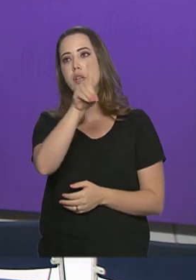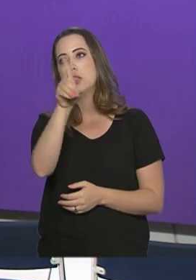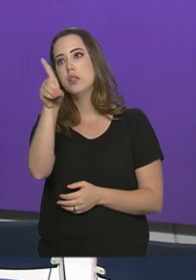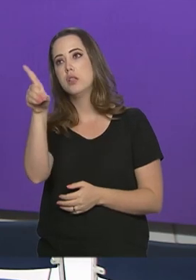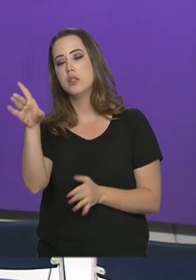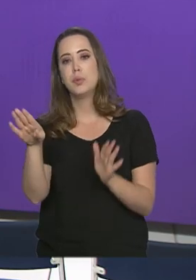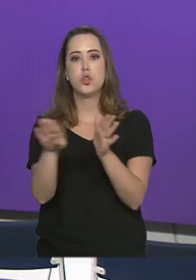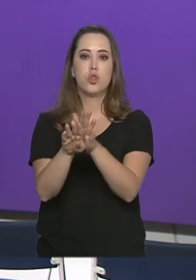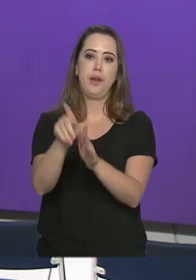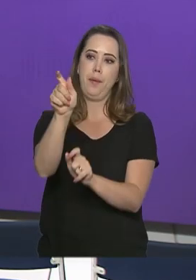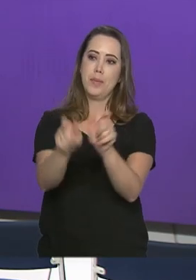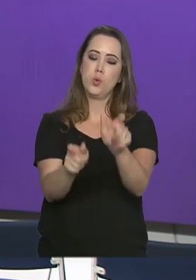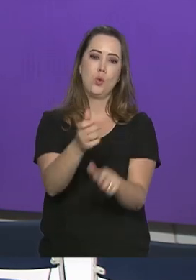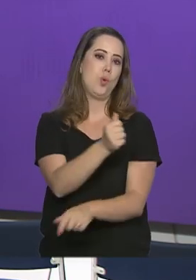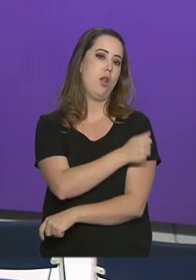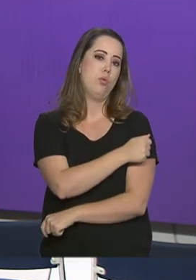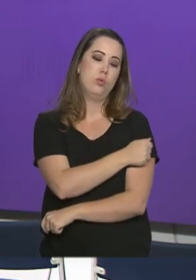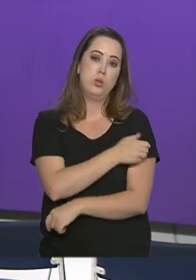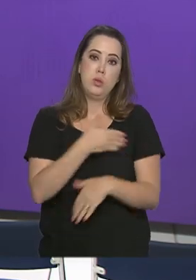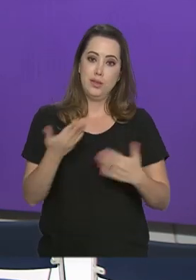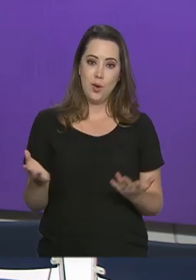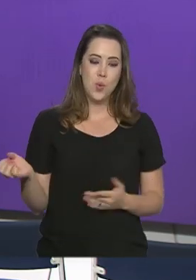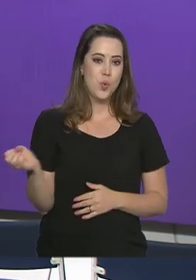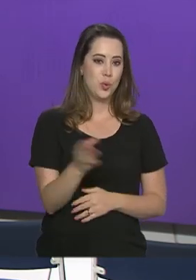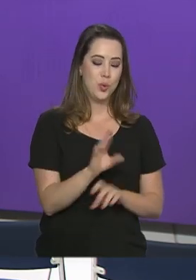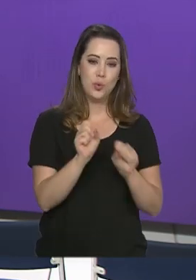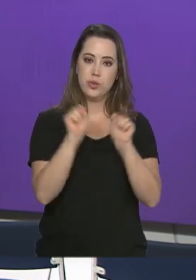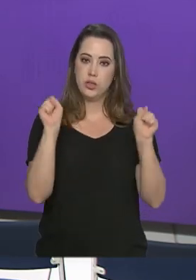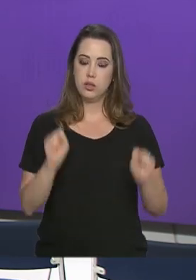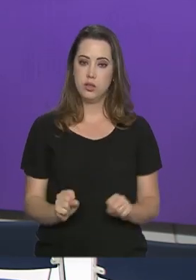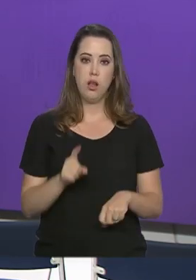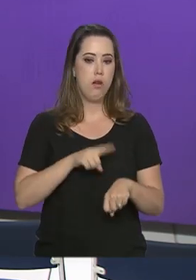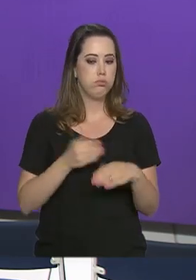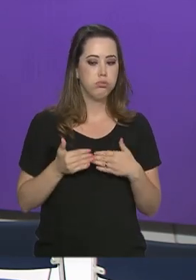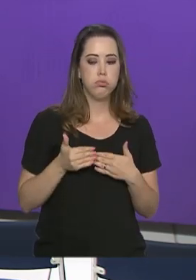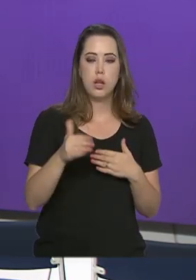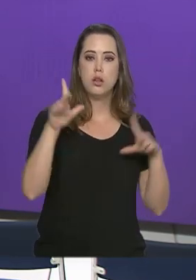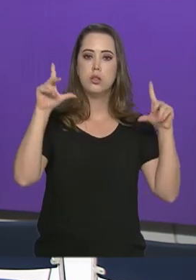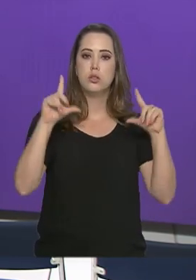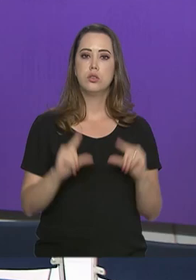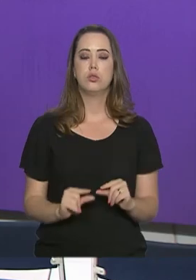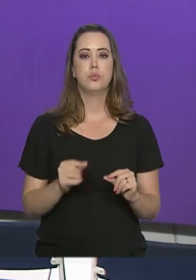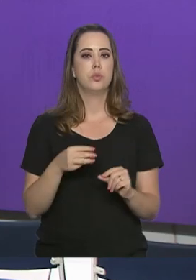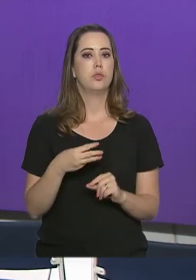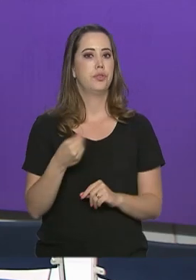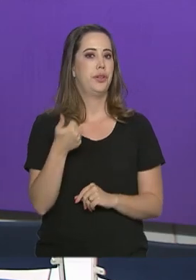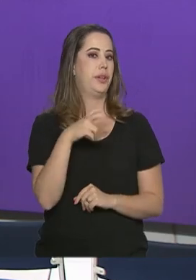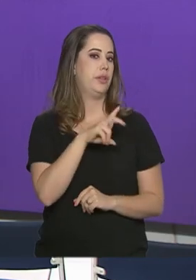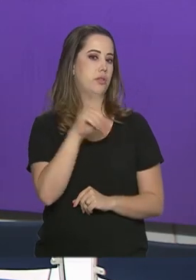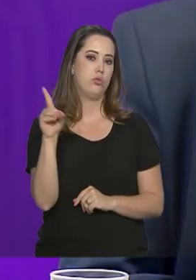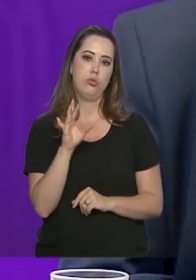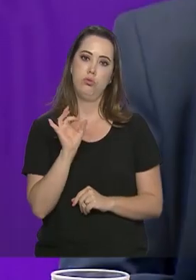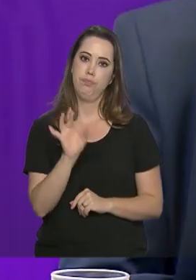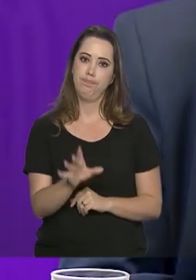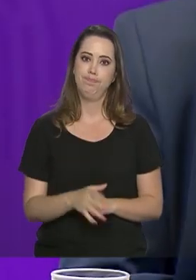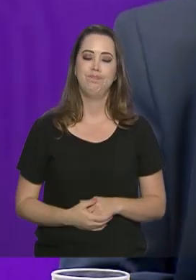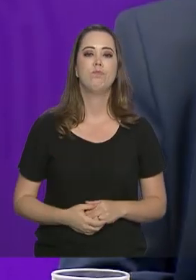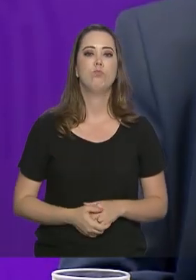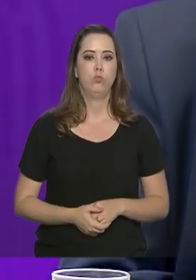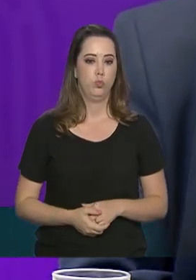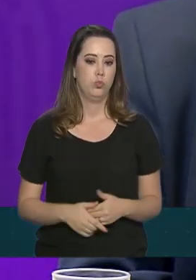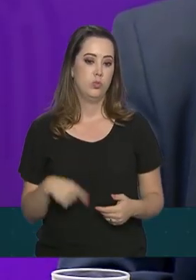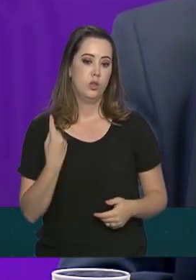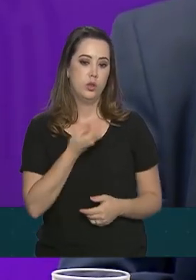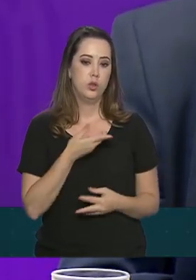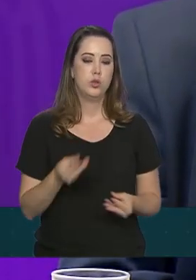chegar às mãos dos estudantes. Com o novo sistema, esse processo reduz para menos de 15 dias. O ganho é